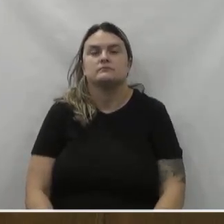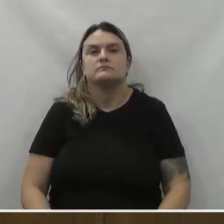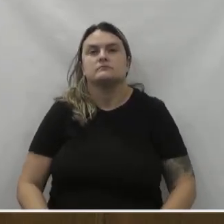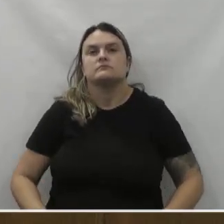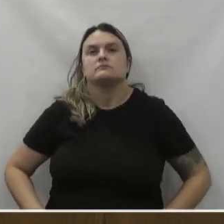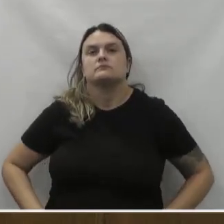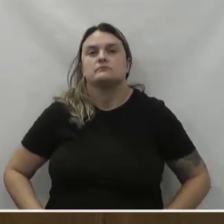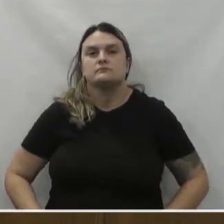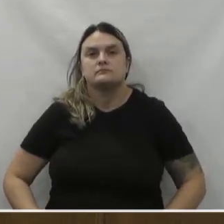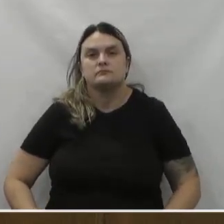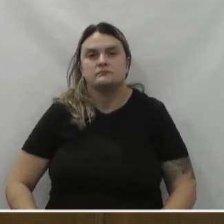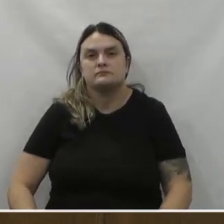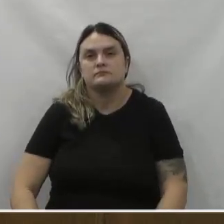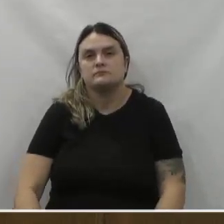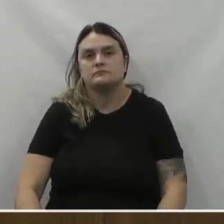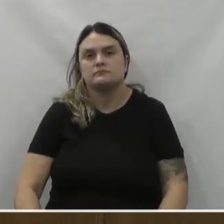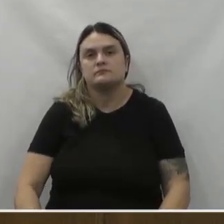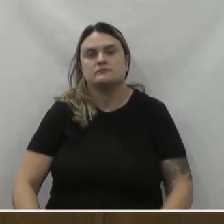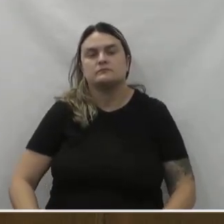Ajeitar tudo.